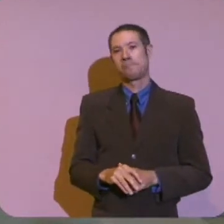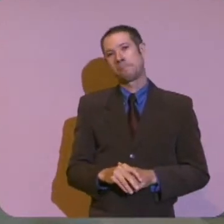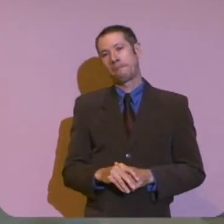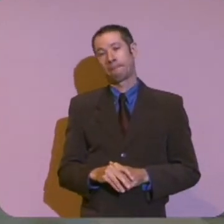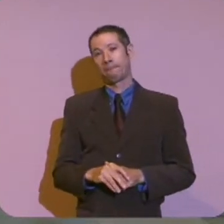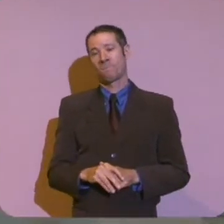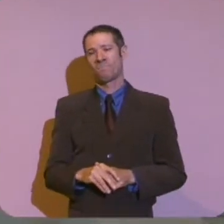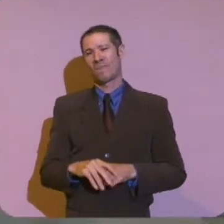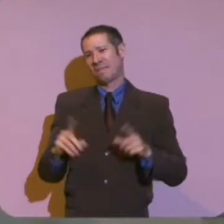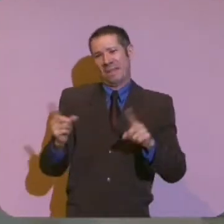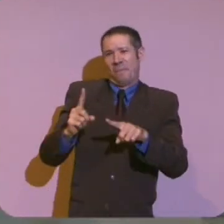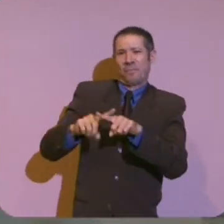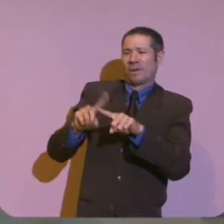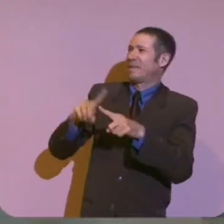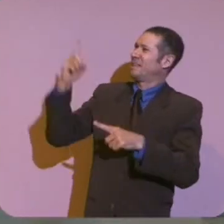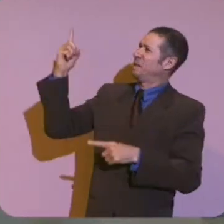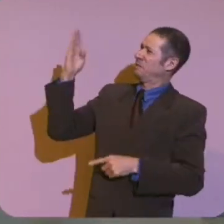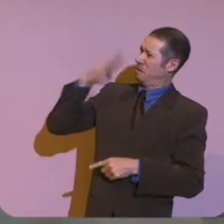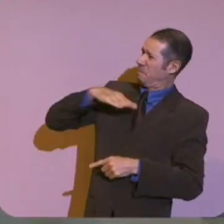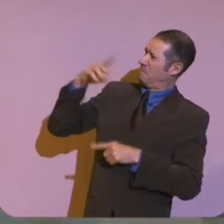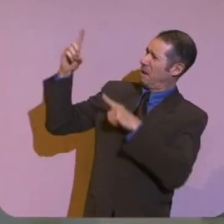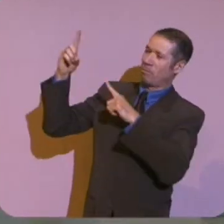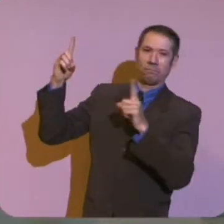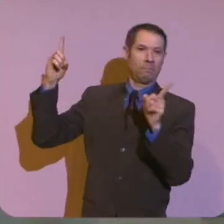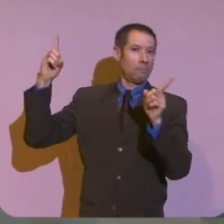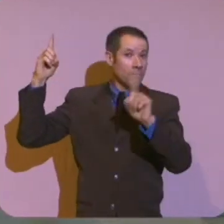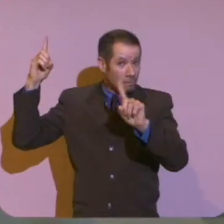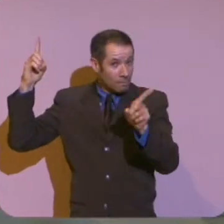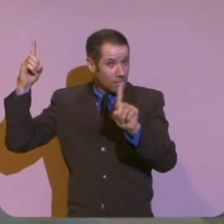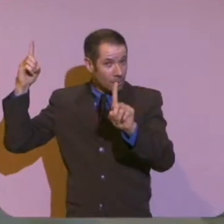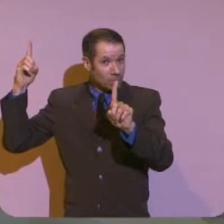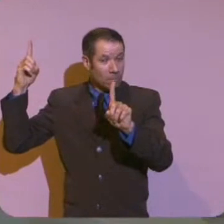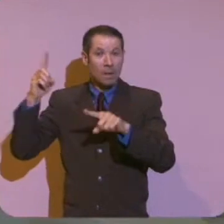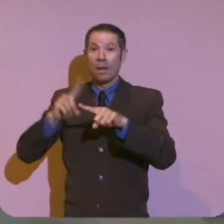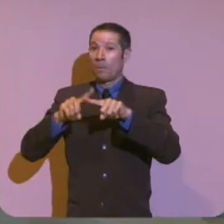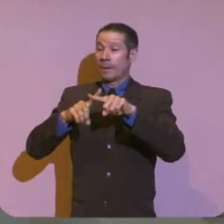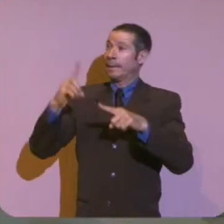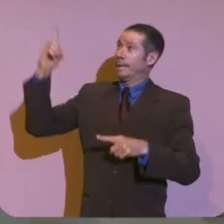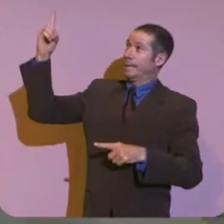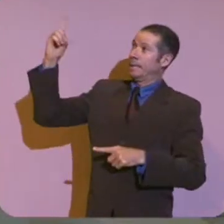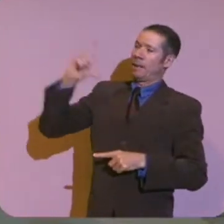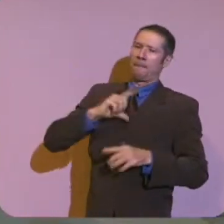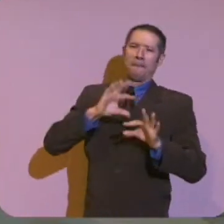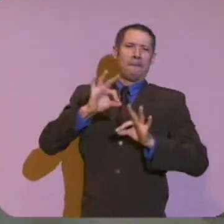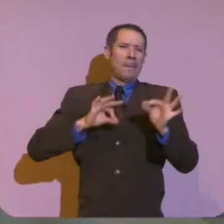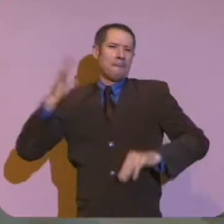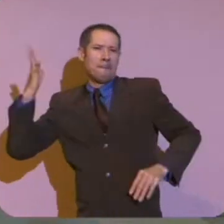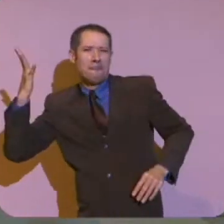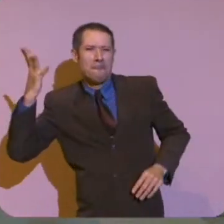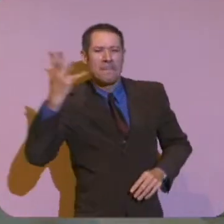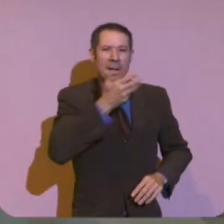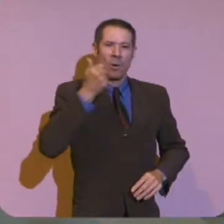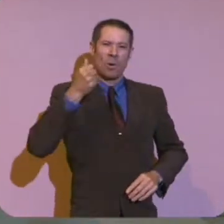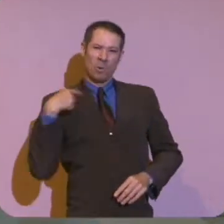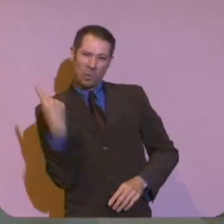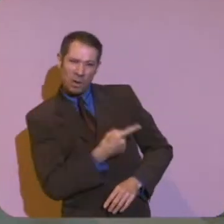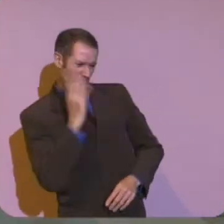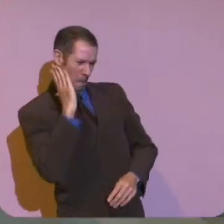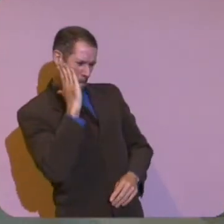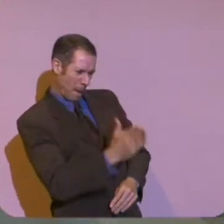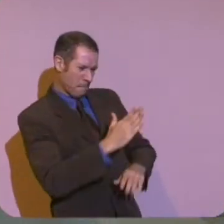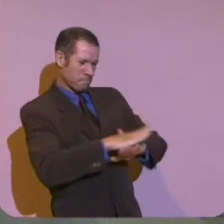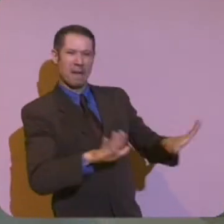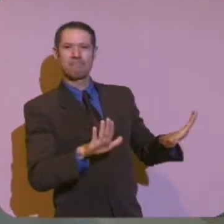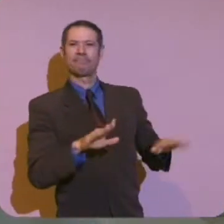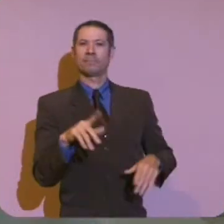Você vai dizer: não, é porque Deus é mau? Não, é porque Ele tem um plano muito melhor para você, e não